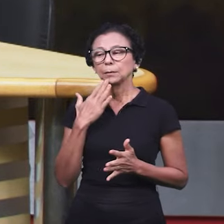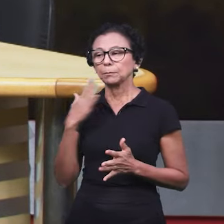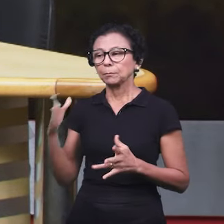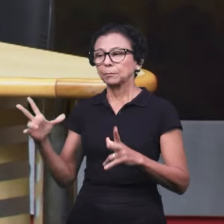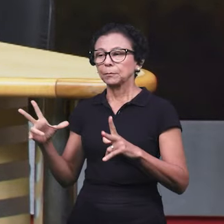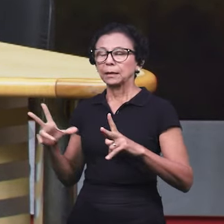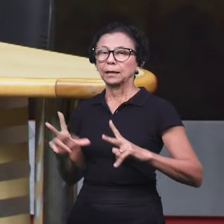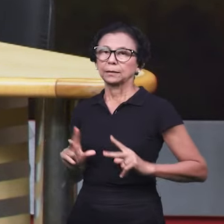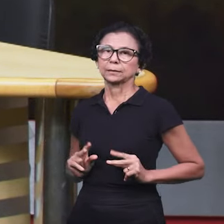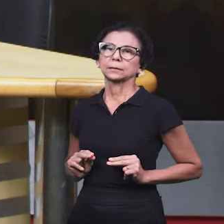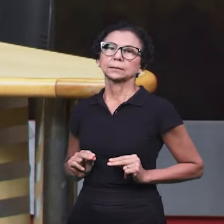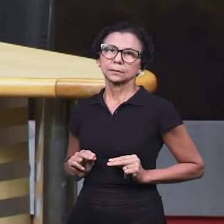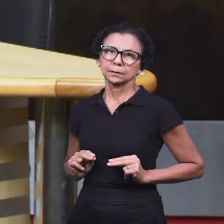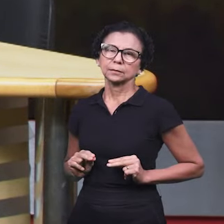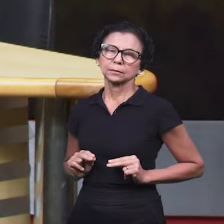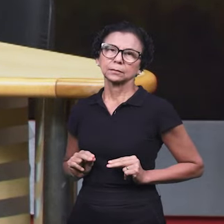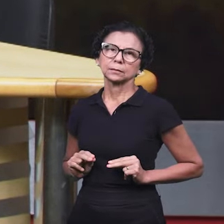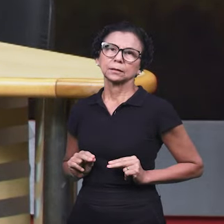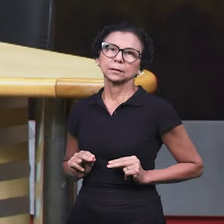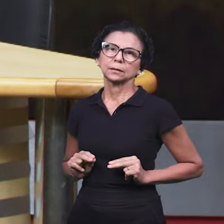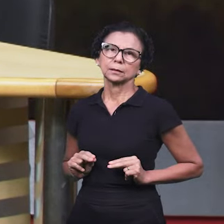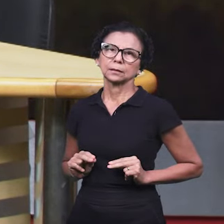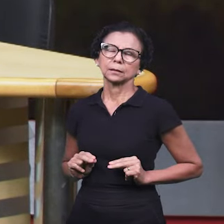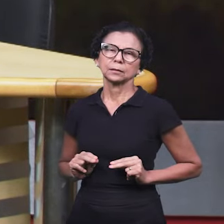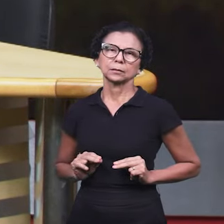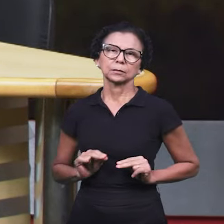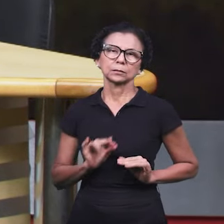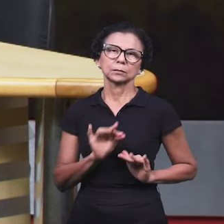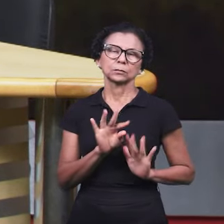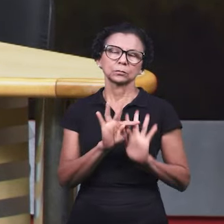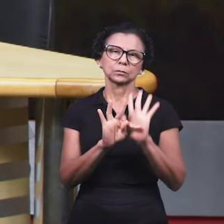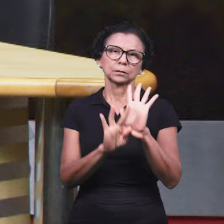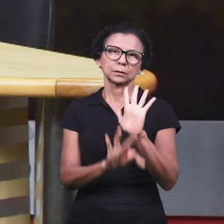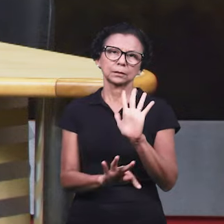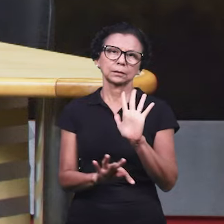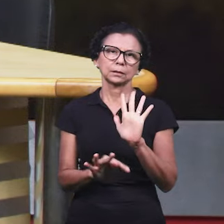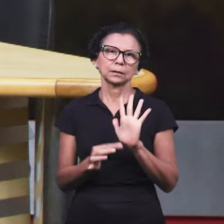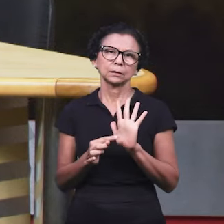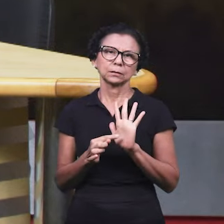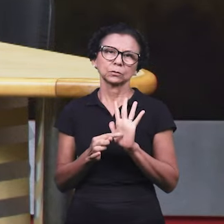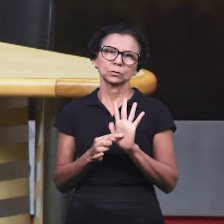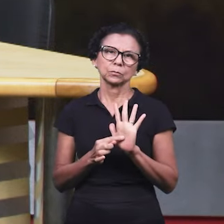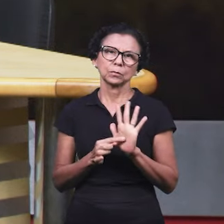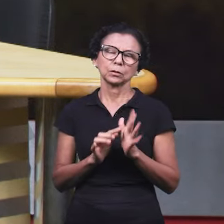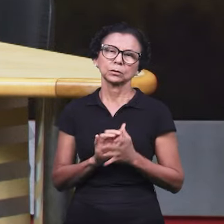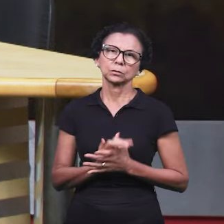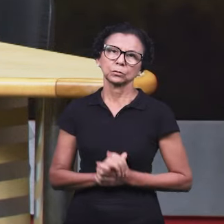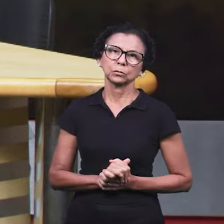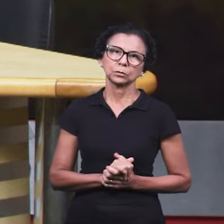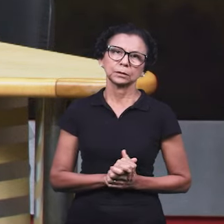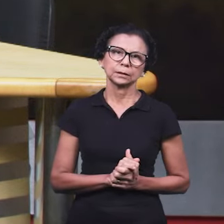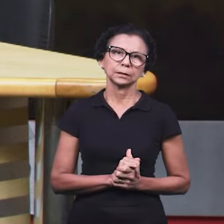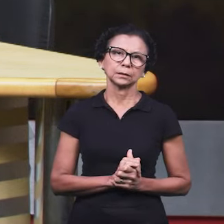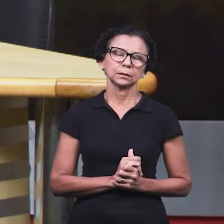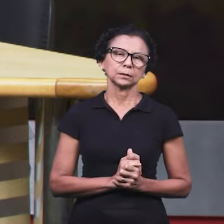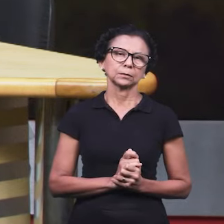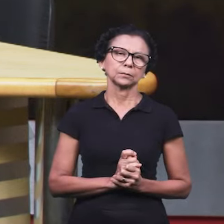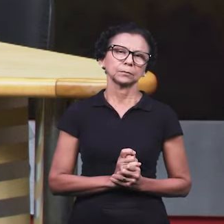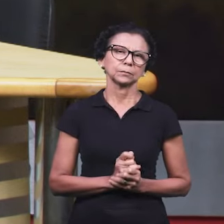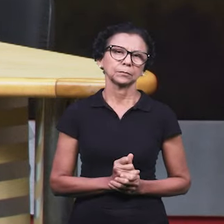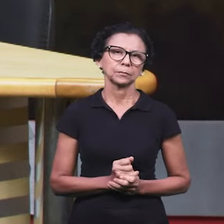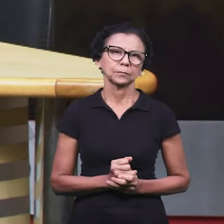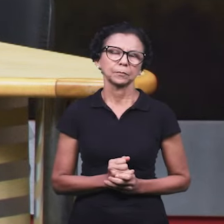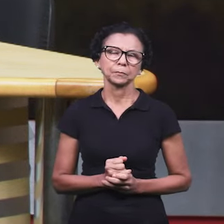a herança porque a o texto até inicial da da programa passado falou não remova os Marcos nem